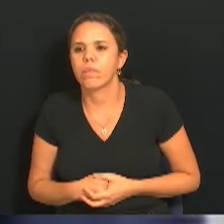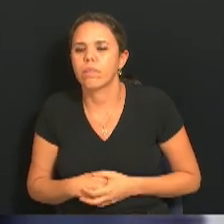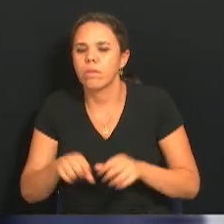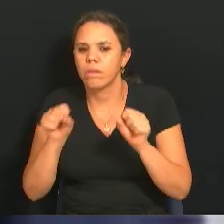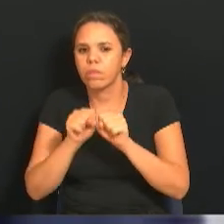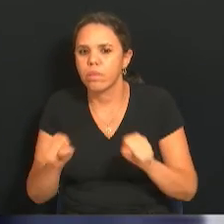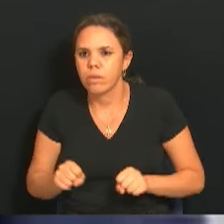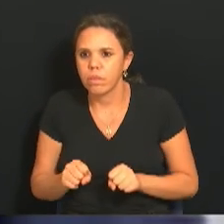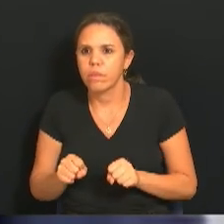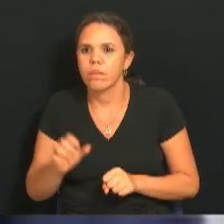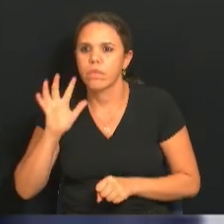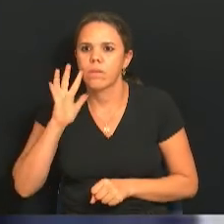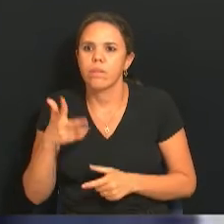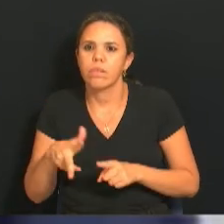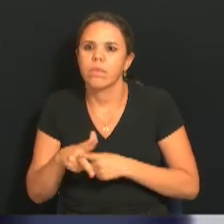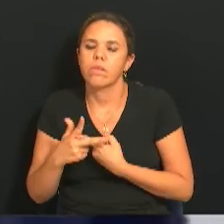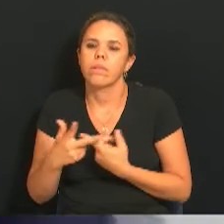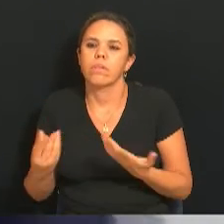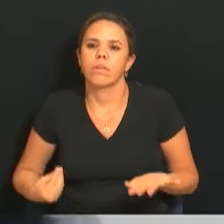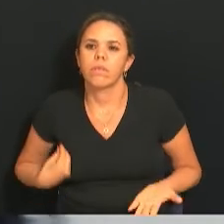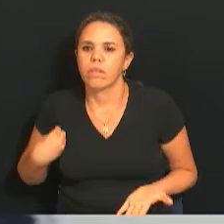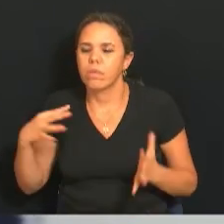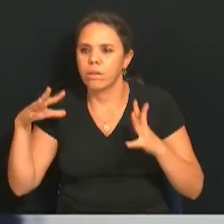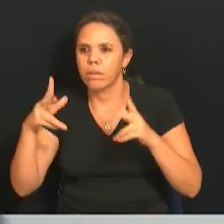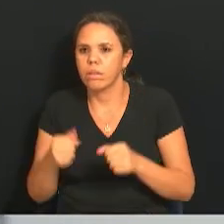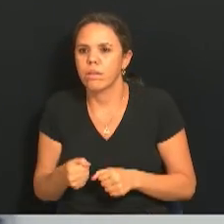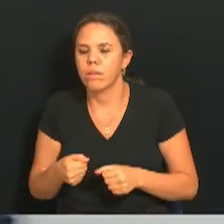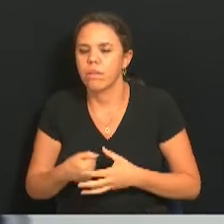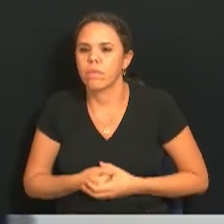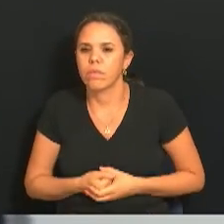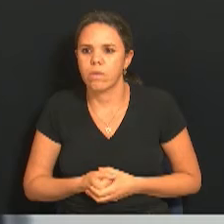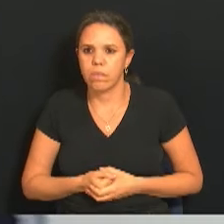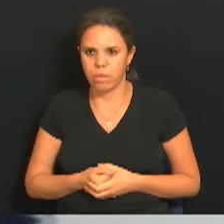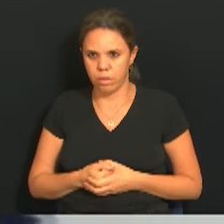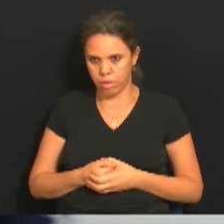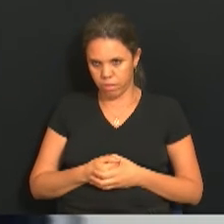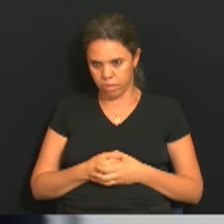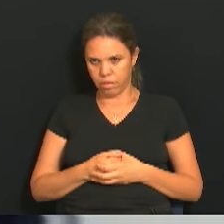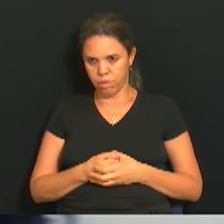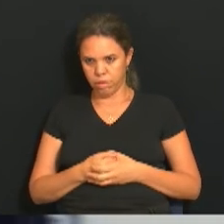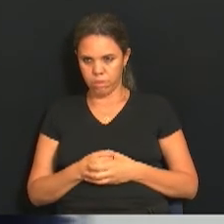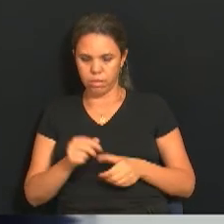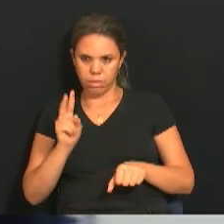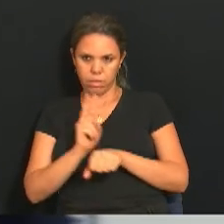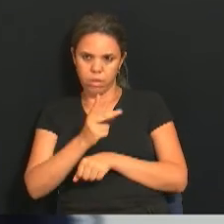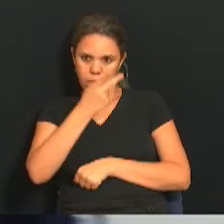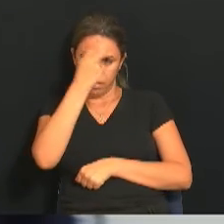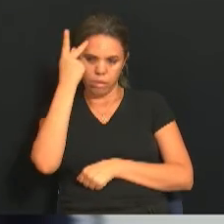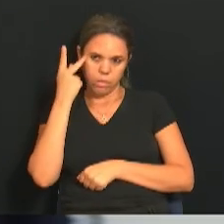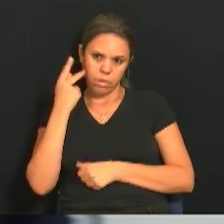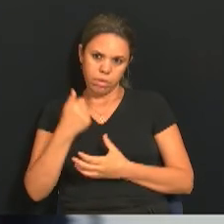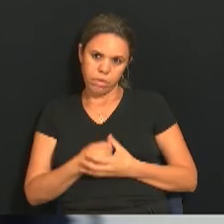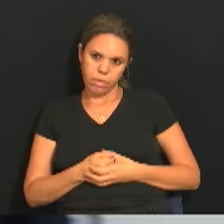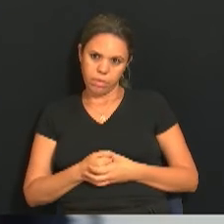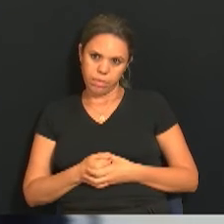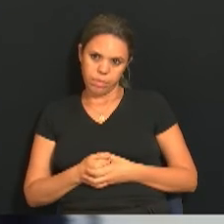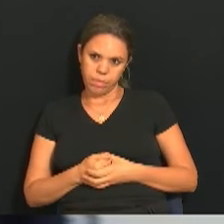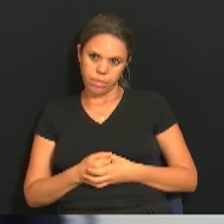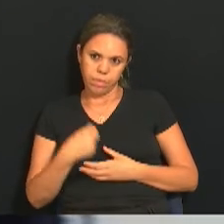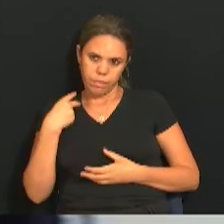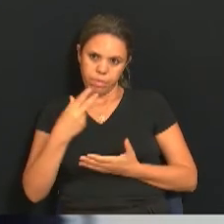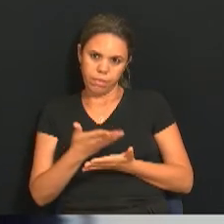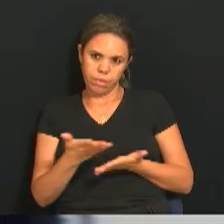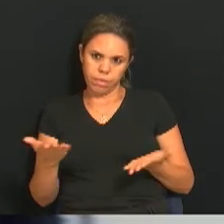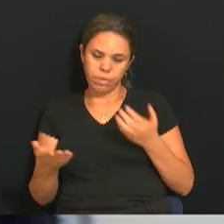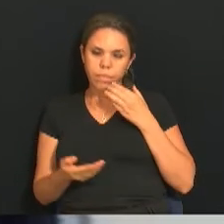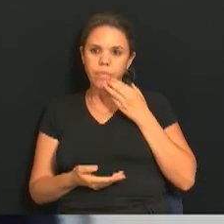buscar recuperação. Então, todos nós estamos buscando cuidar das pessoas. Os vereadores, né,